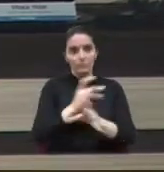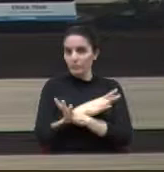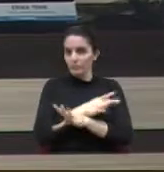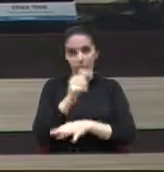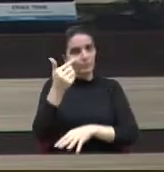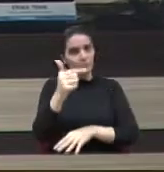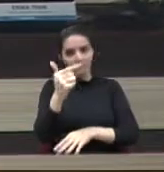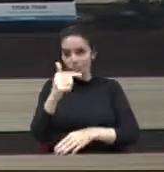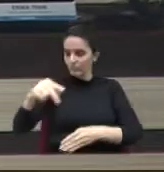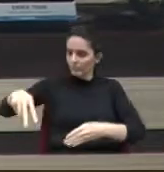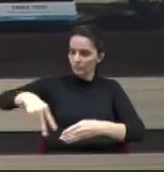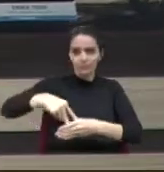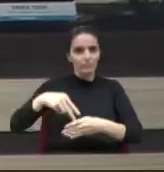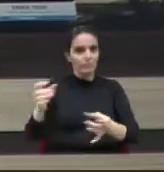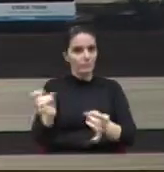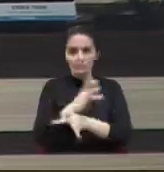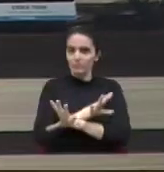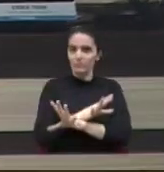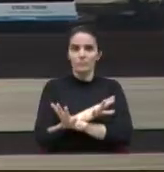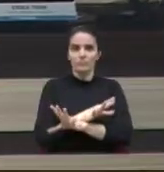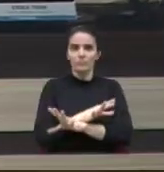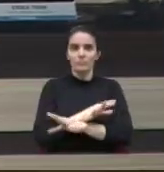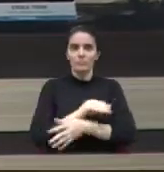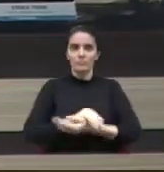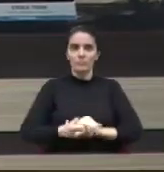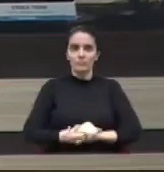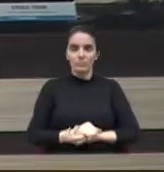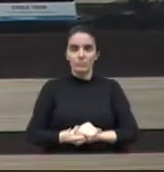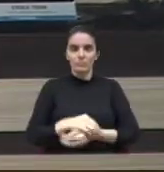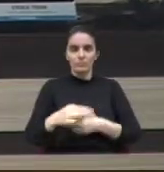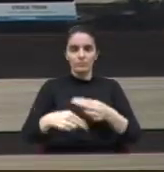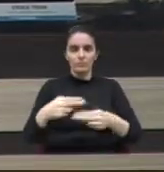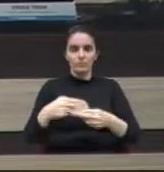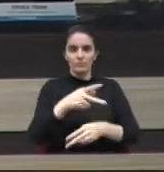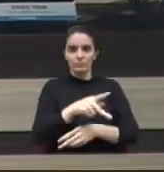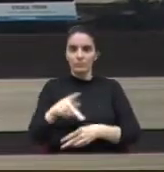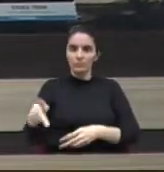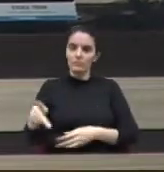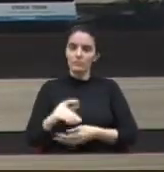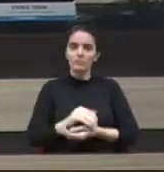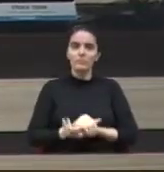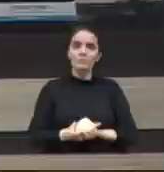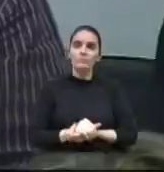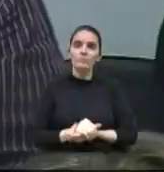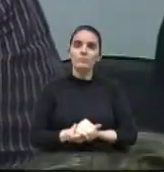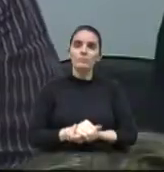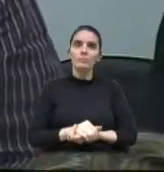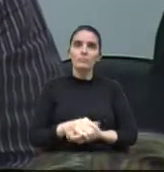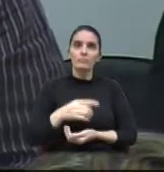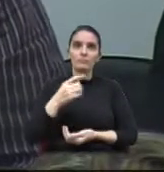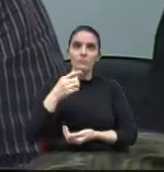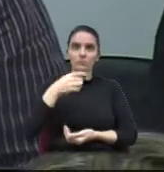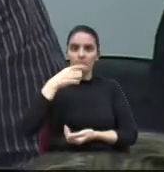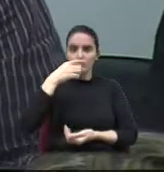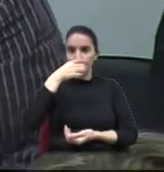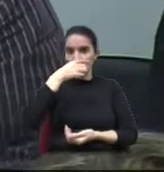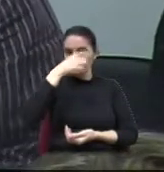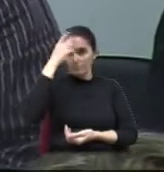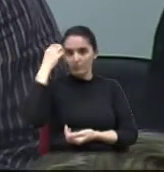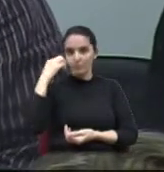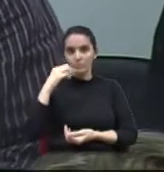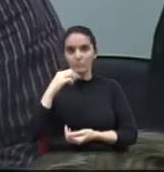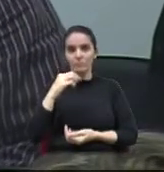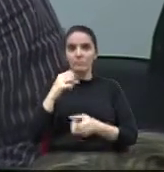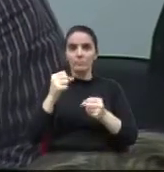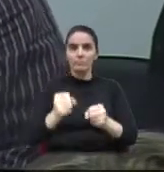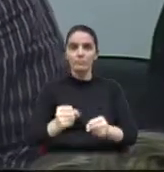tribuna e está encerrado o assunto. Então, presidente, como líder de bloco, eu posso usar até 10